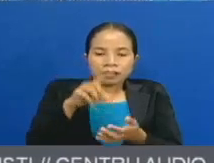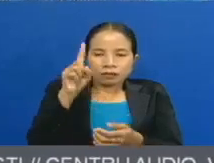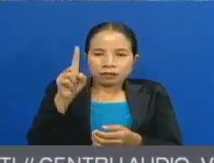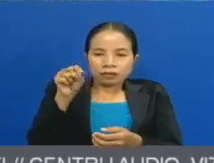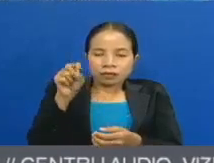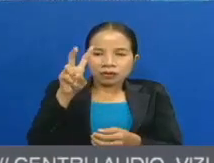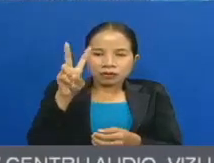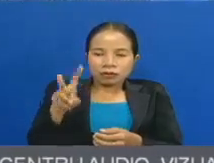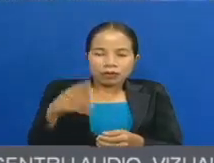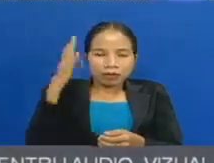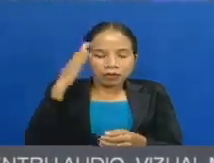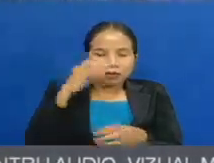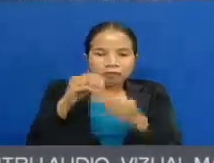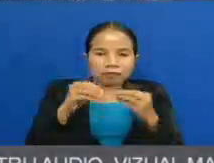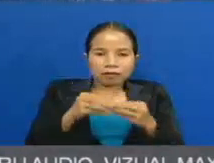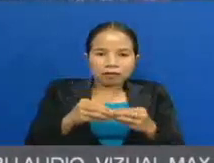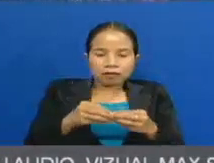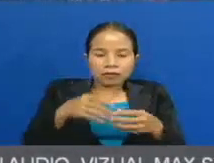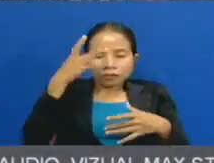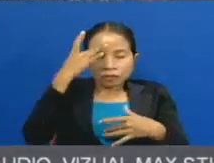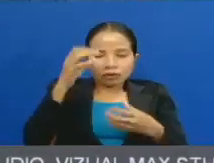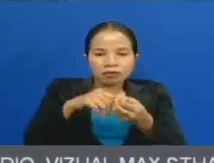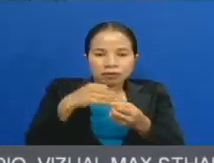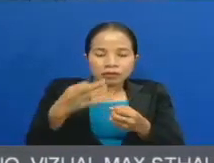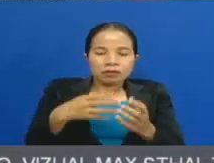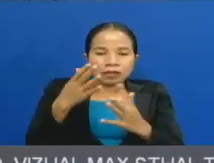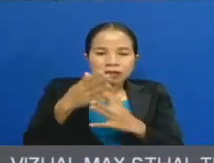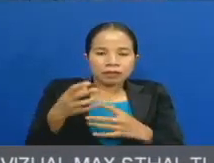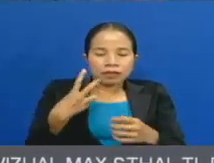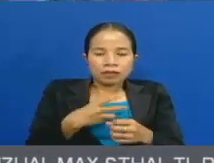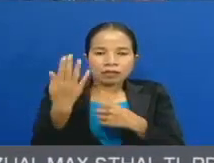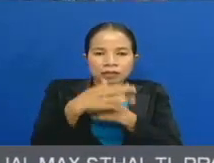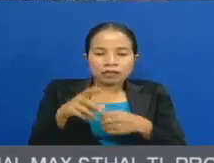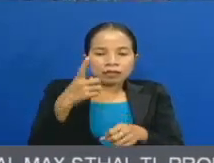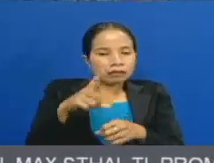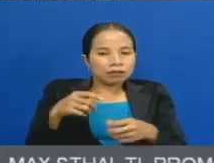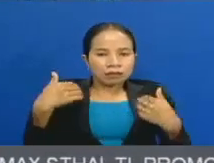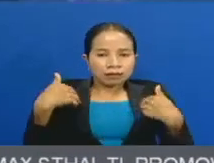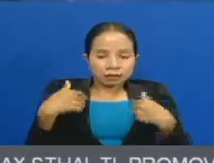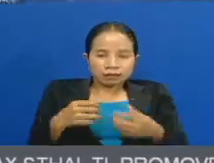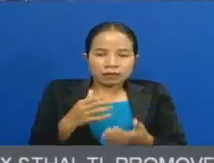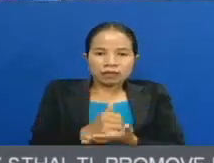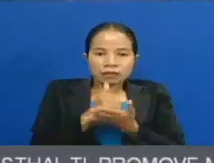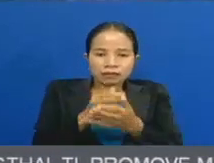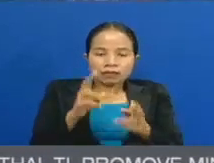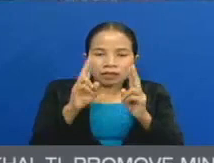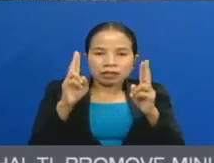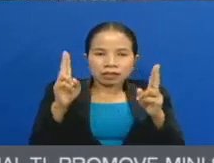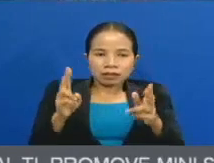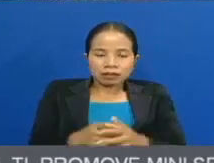pode ser até nem quando o Covid está mais itinerante, nem laboratório não se tem. Será arruca lá, será ajuda lá lá e